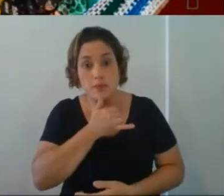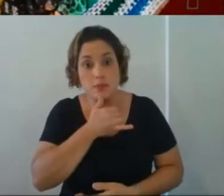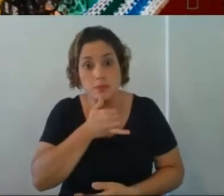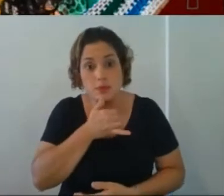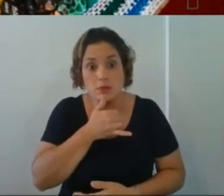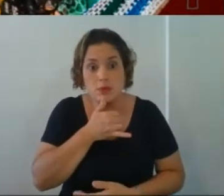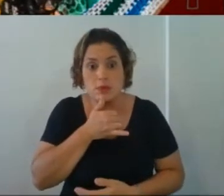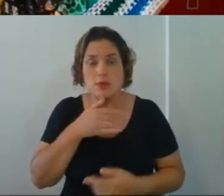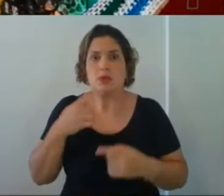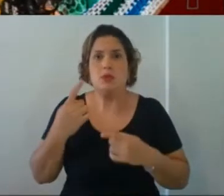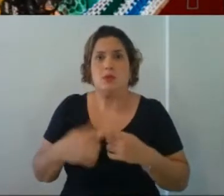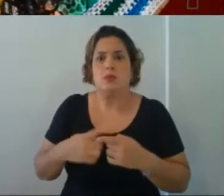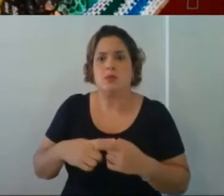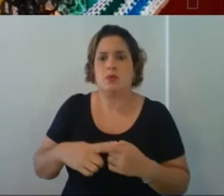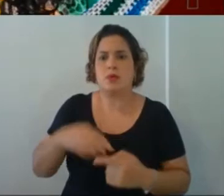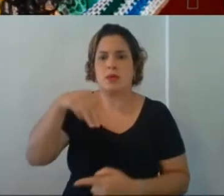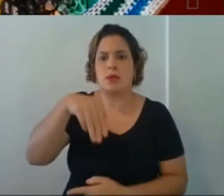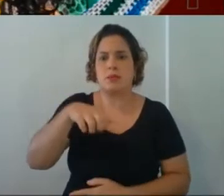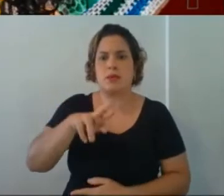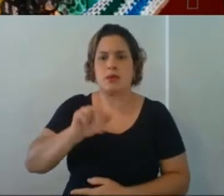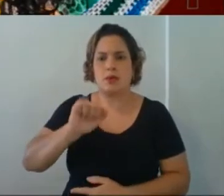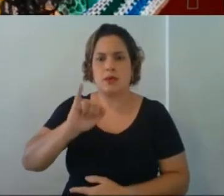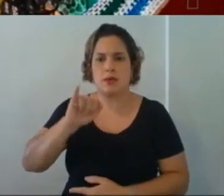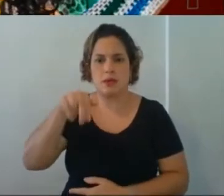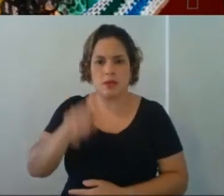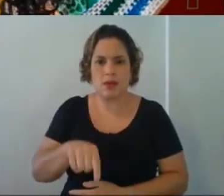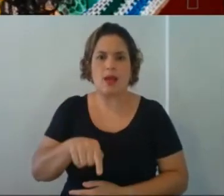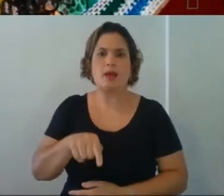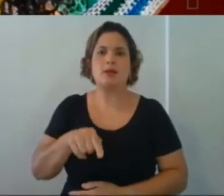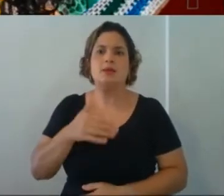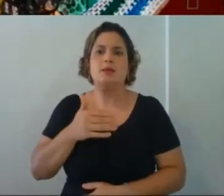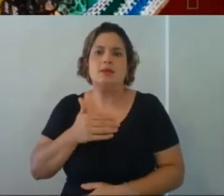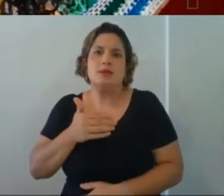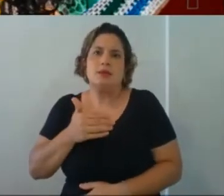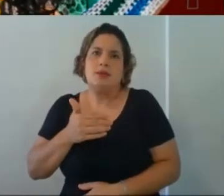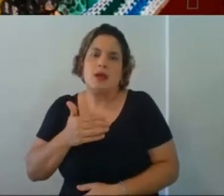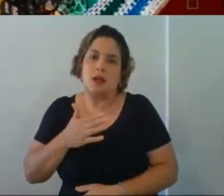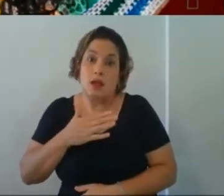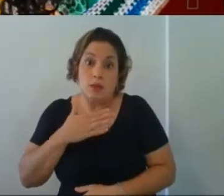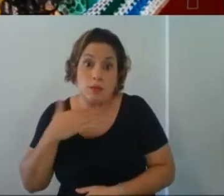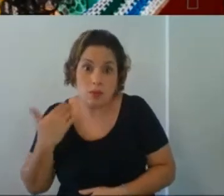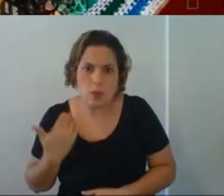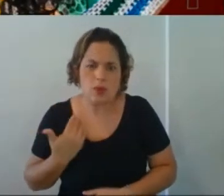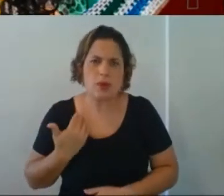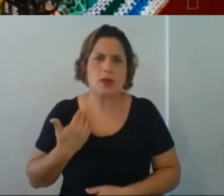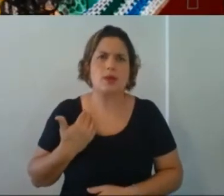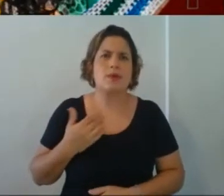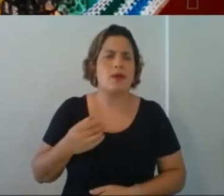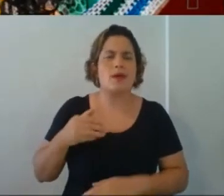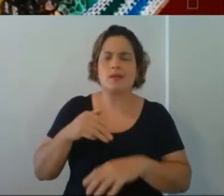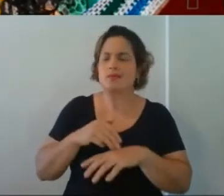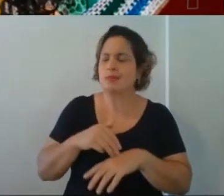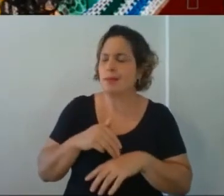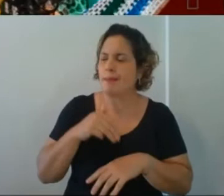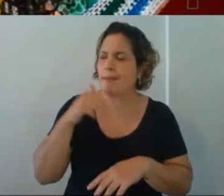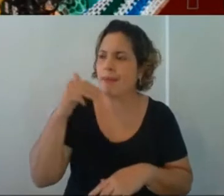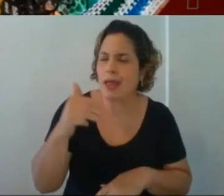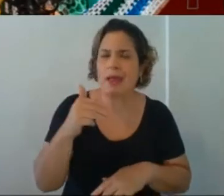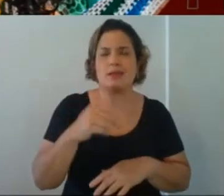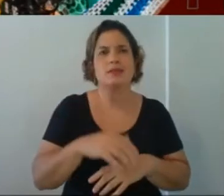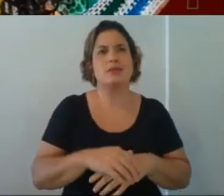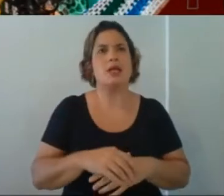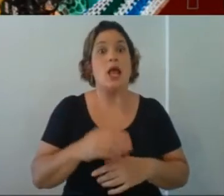pela passagem da avó Bernaldina, José Pedro, Meriná Eremu, que é uma grande mestra das artes verbais Makuxi.